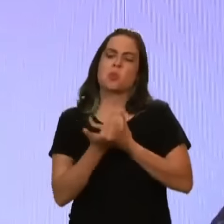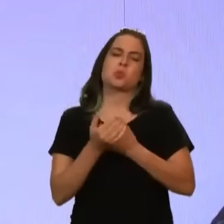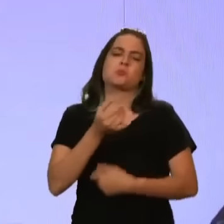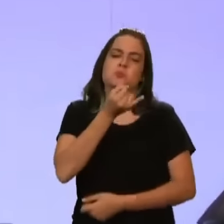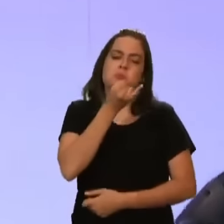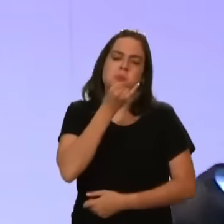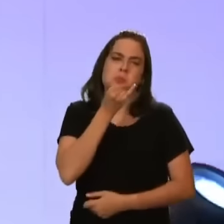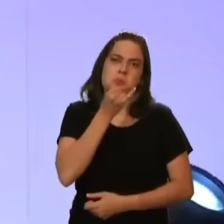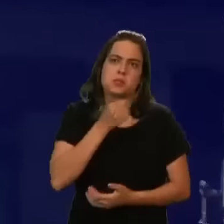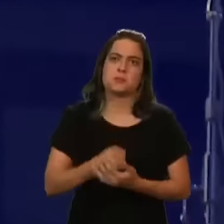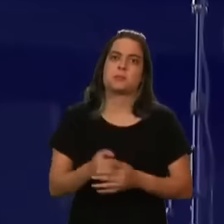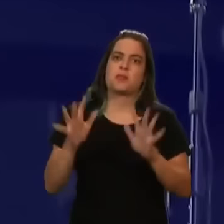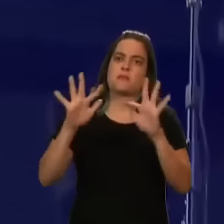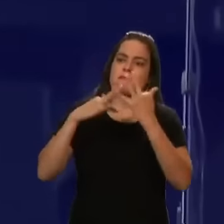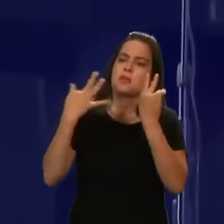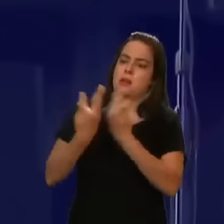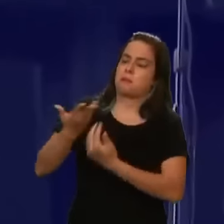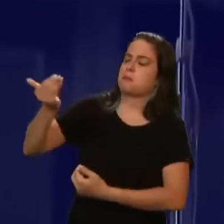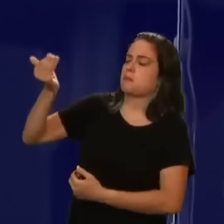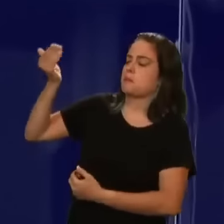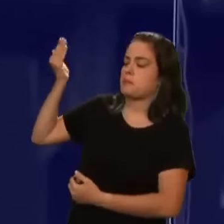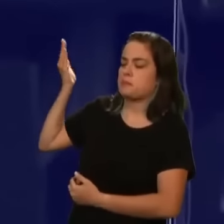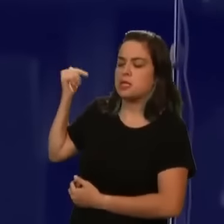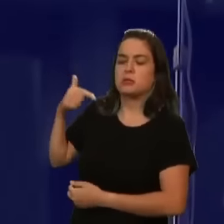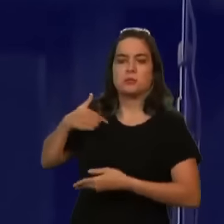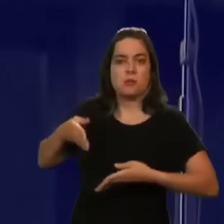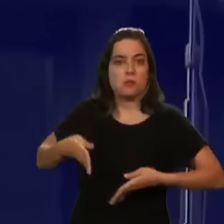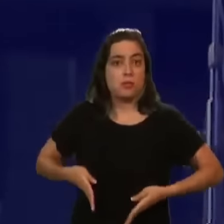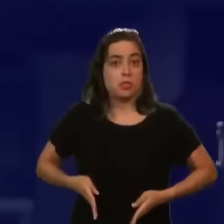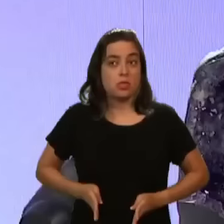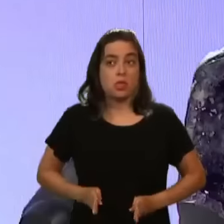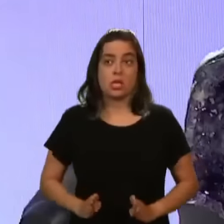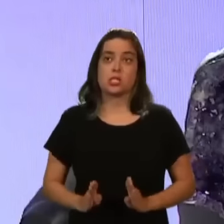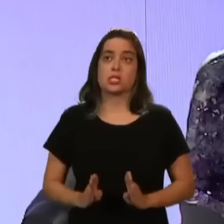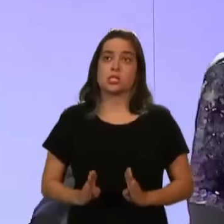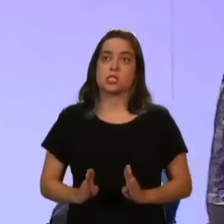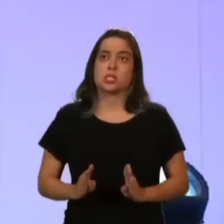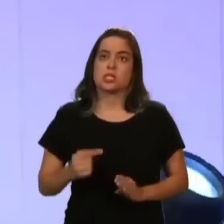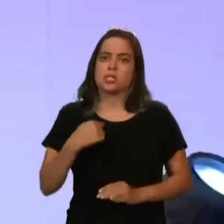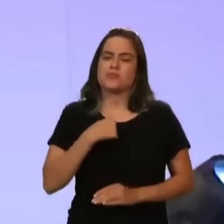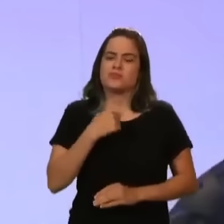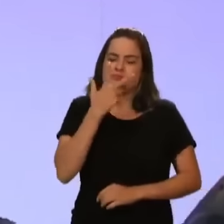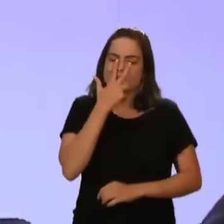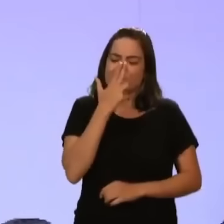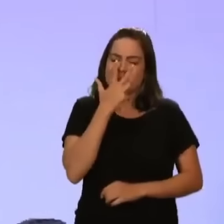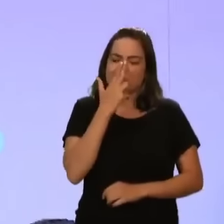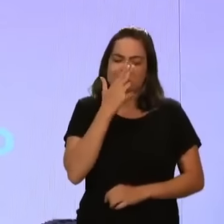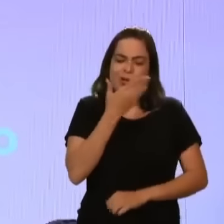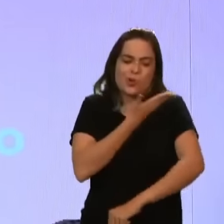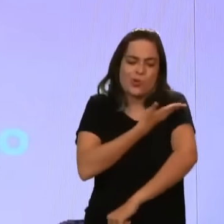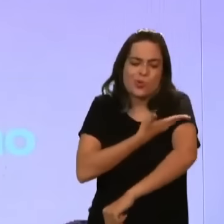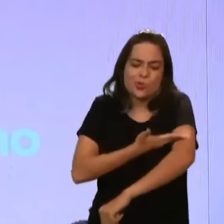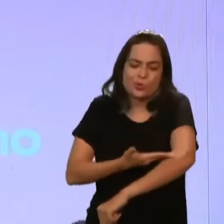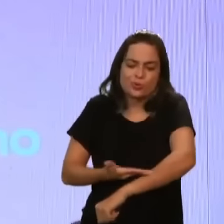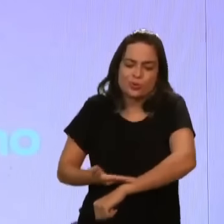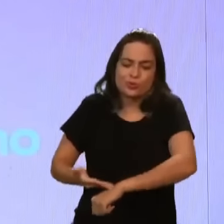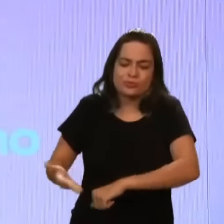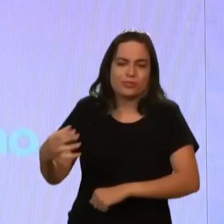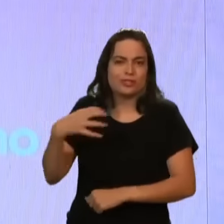lá na nossa família de origem, a família em que eu nasci, eu também não fui acostumada de forma